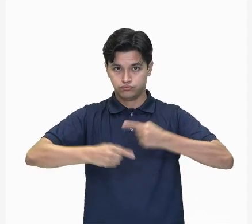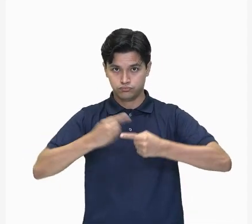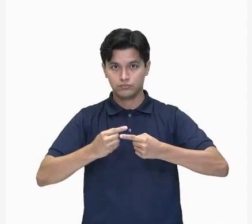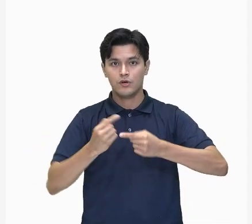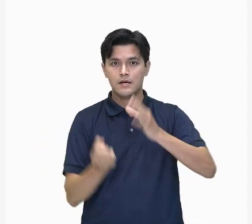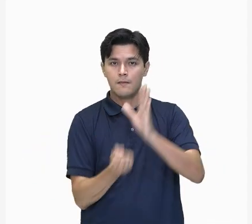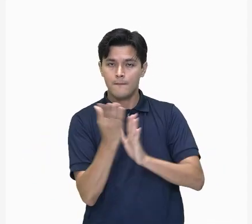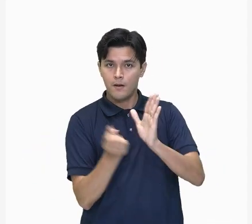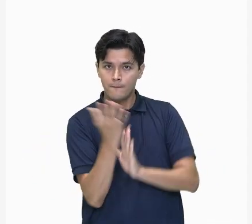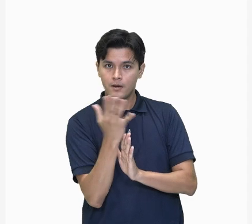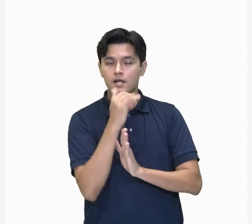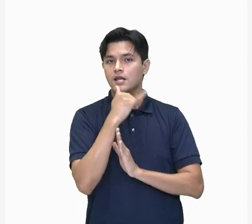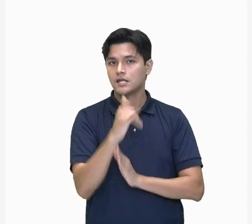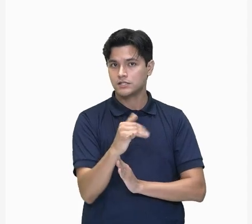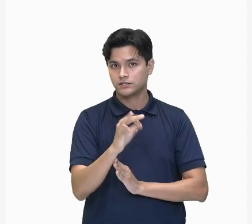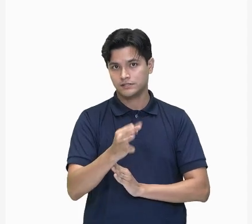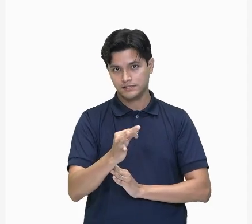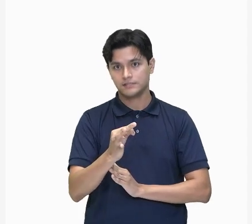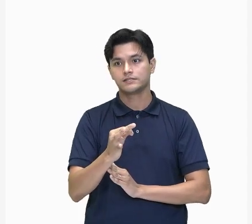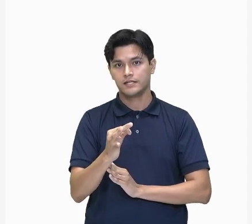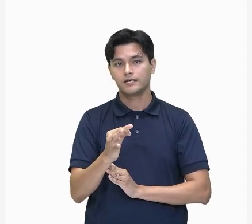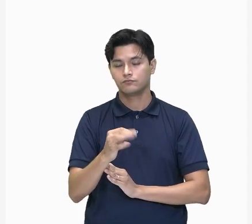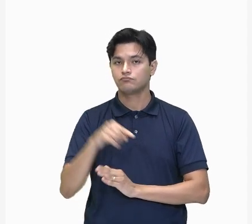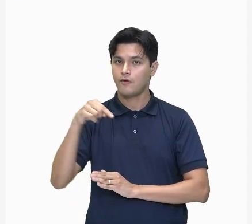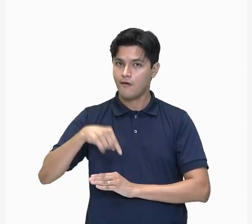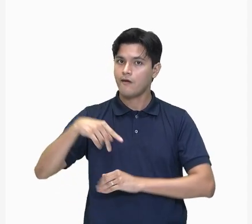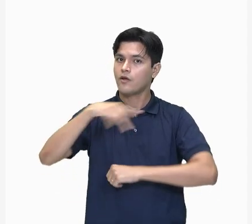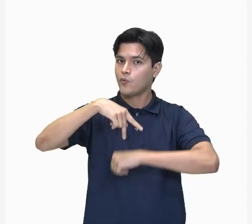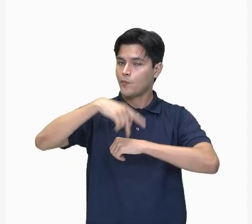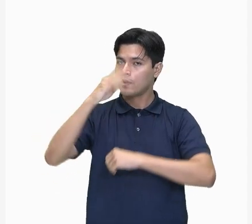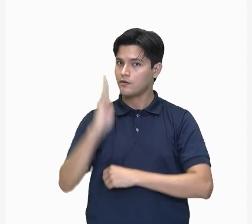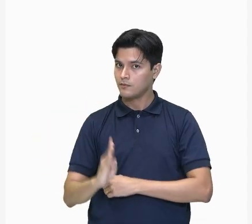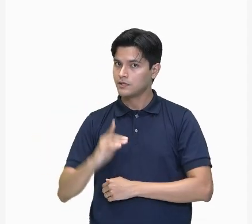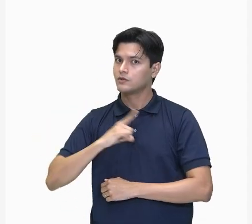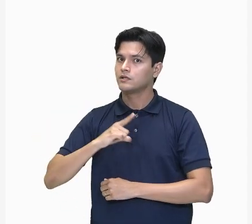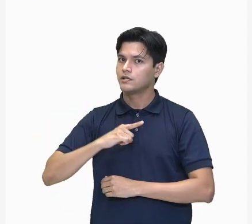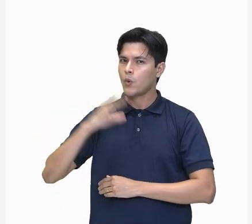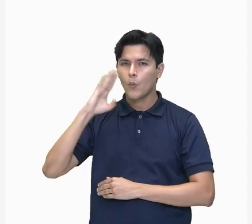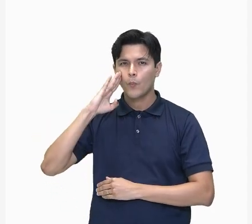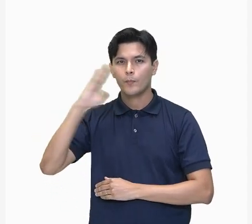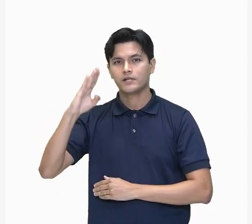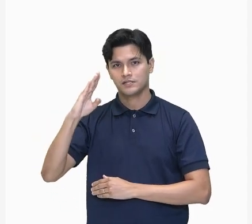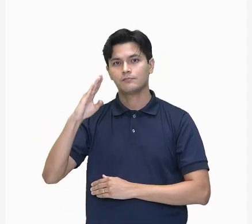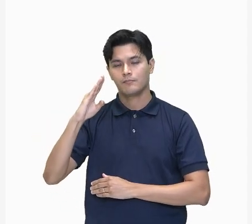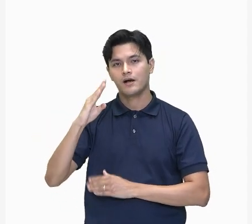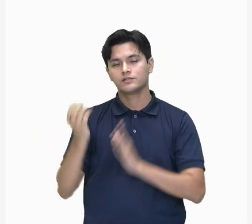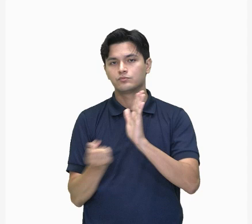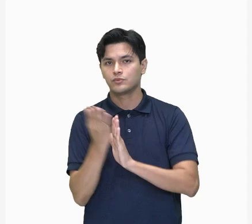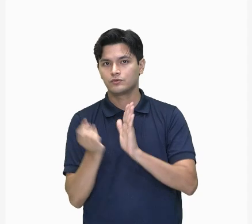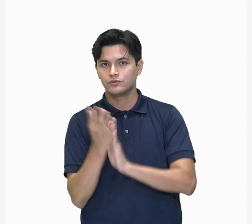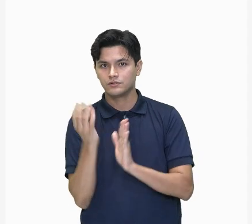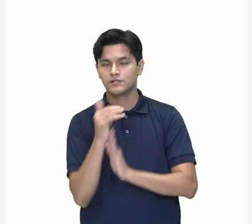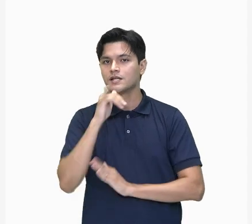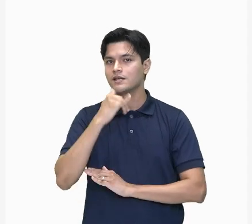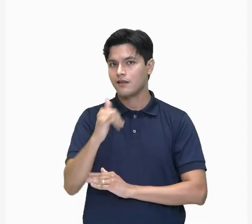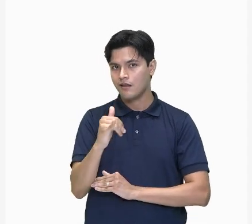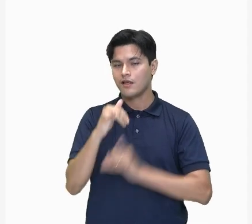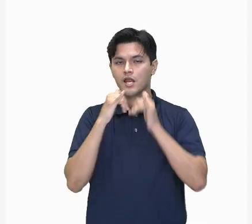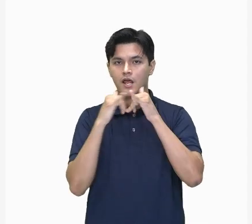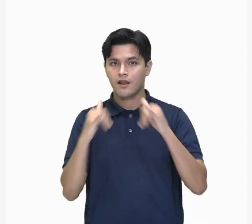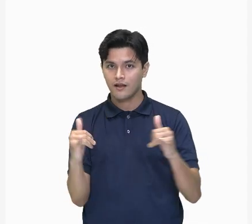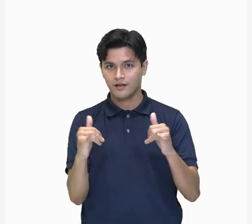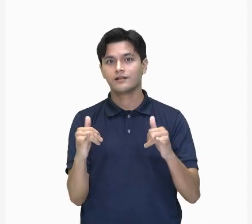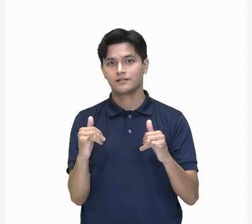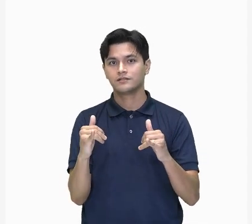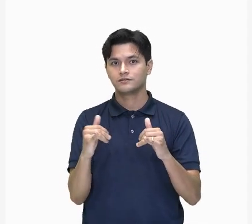dessa forma. Inclusive, o nosso país é um dos maiores produtores de energia elétrica oriundas dessa fonte de energia aí,